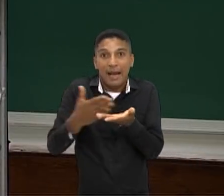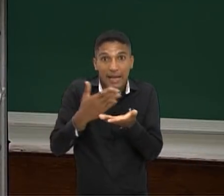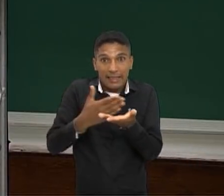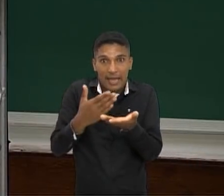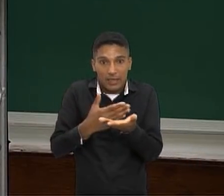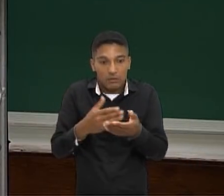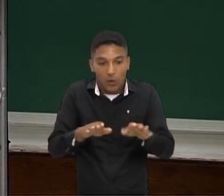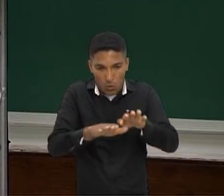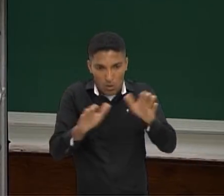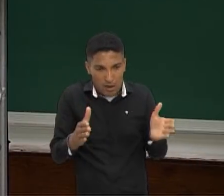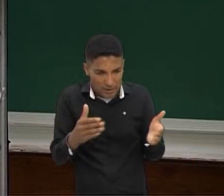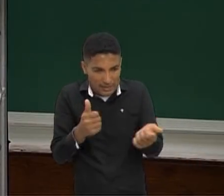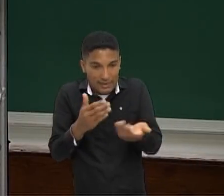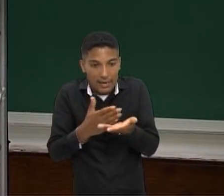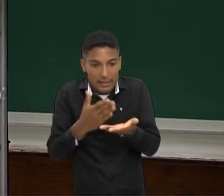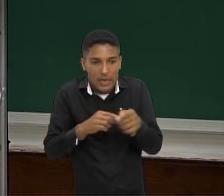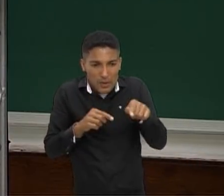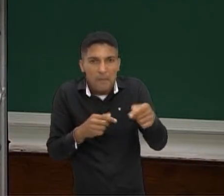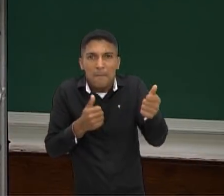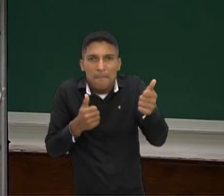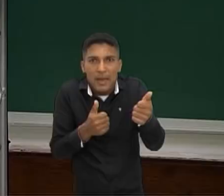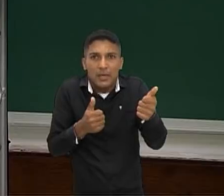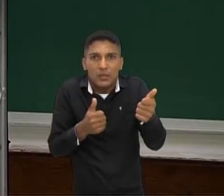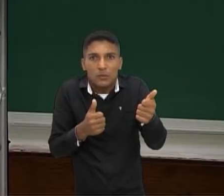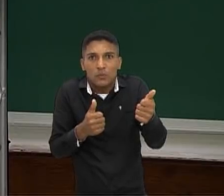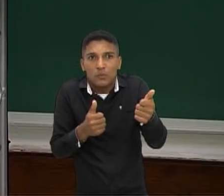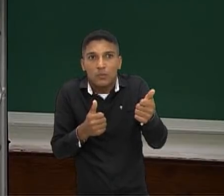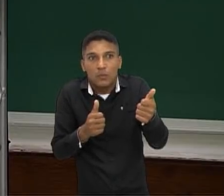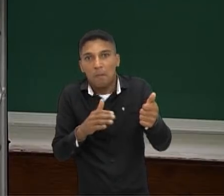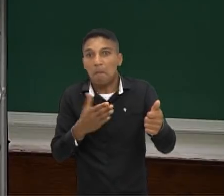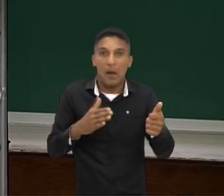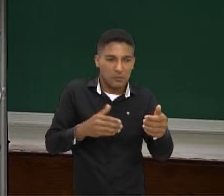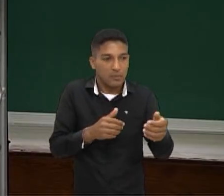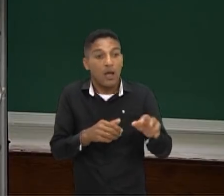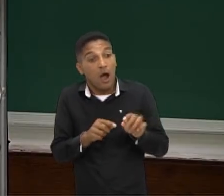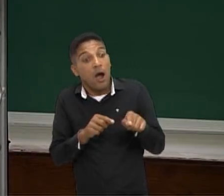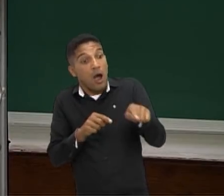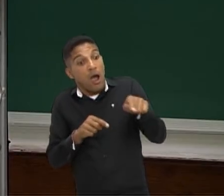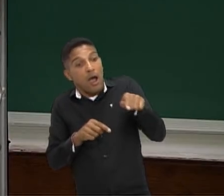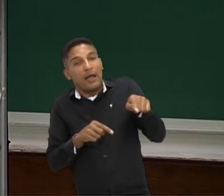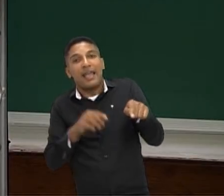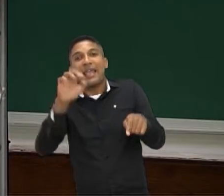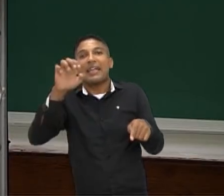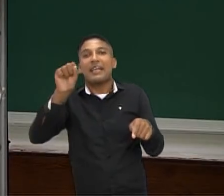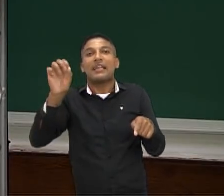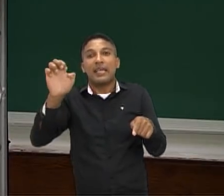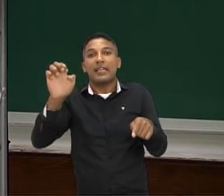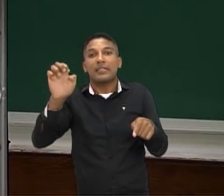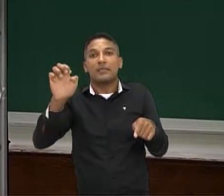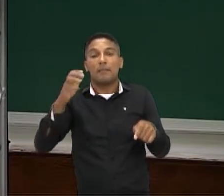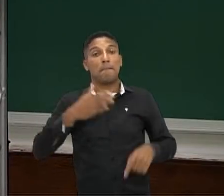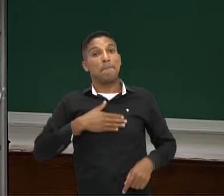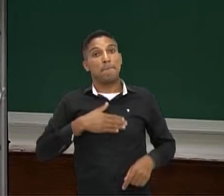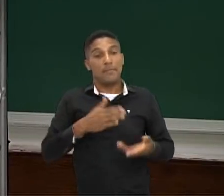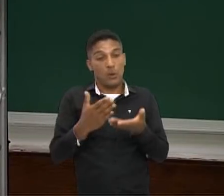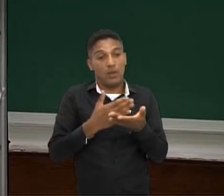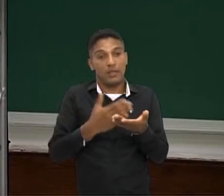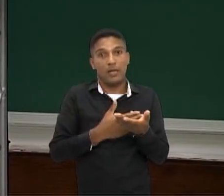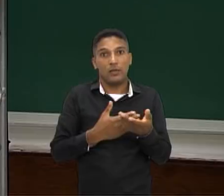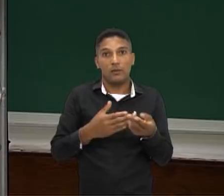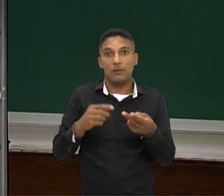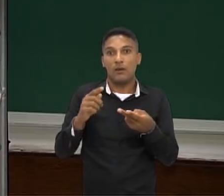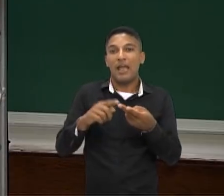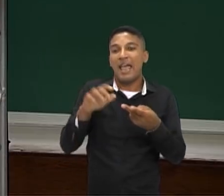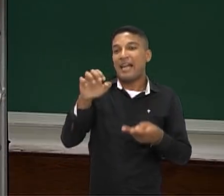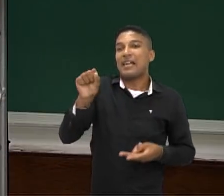mais ou menos perto, né, mas não tão perto, eu digo esse é o meu caderno, né? Essa é minha borracha, quando ela não está muito